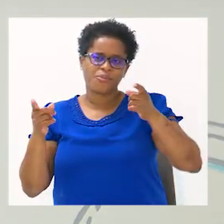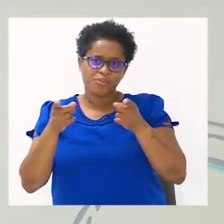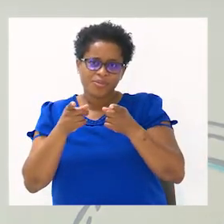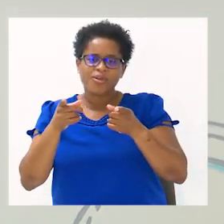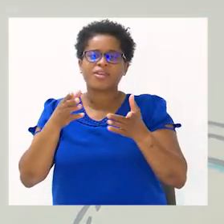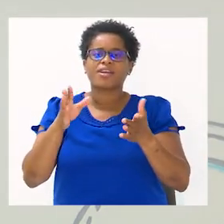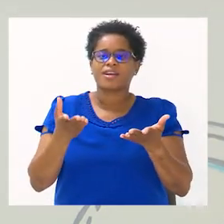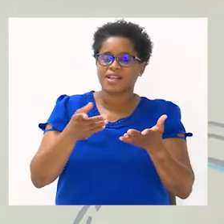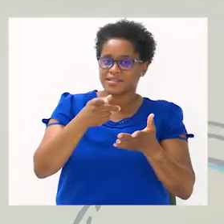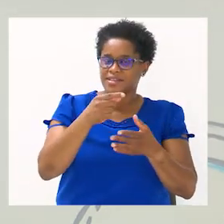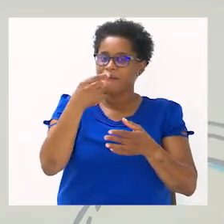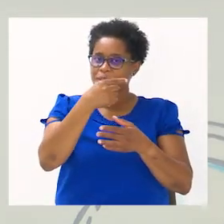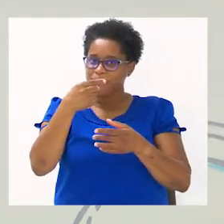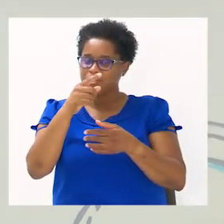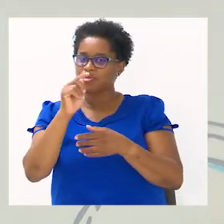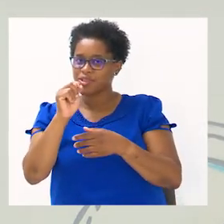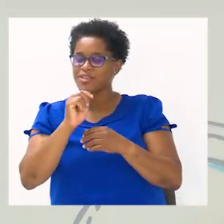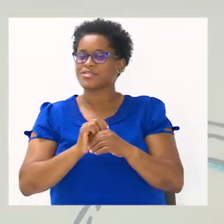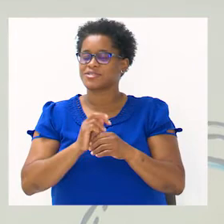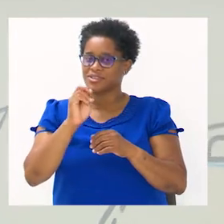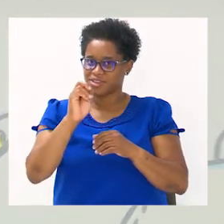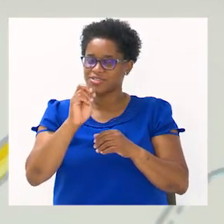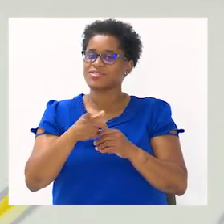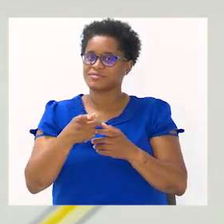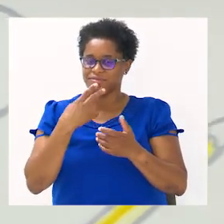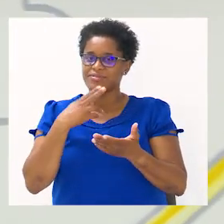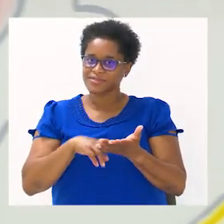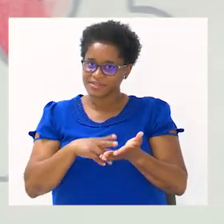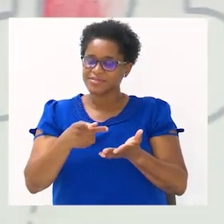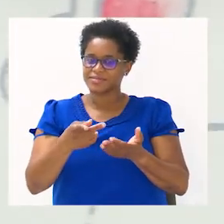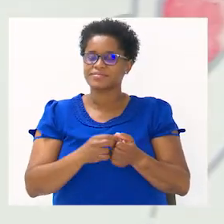é isso, menos 3, não é? Então fica